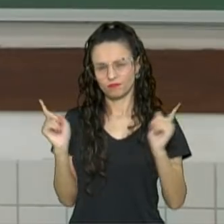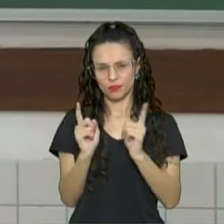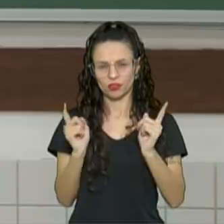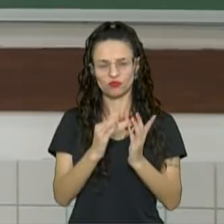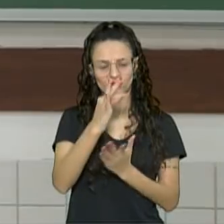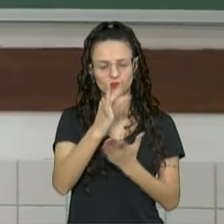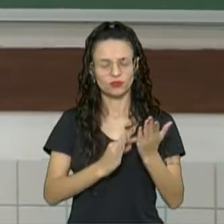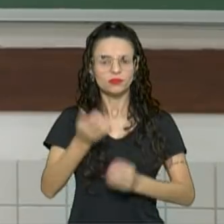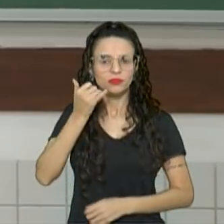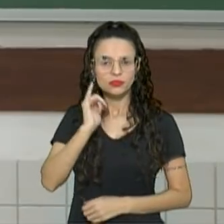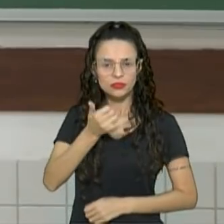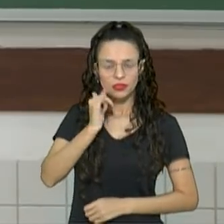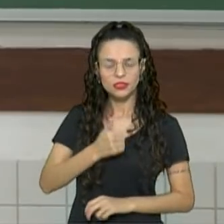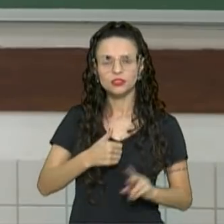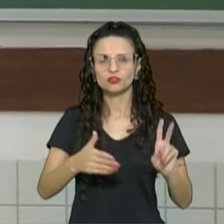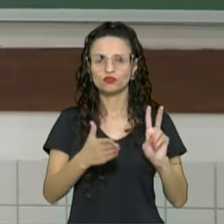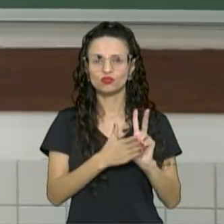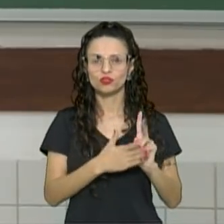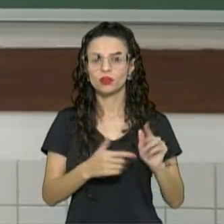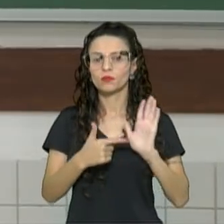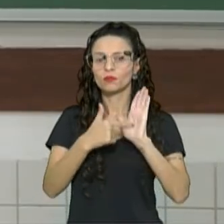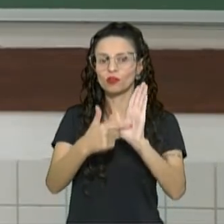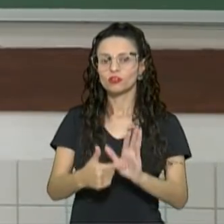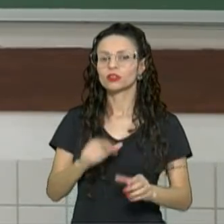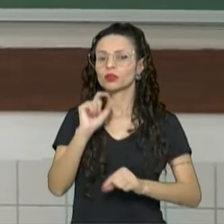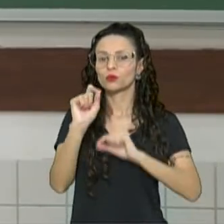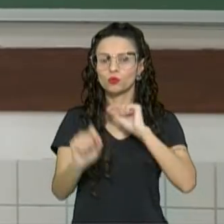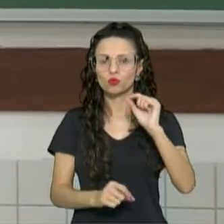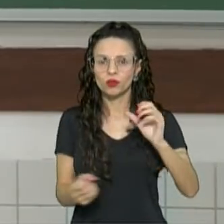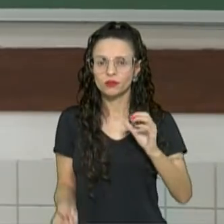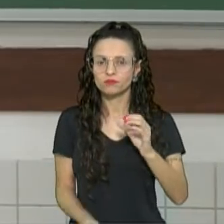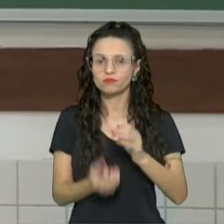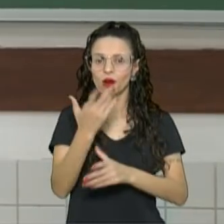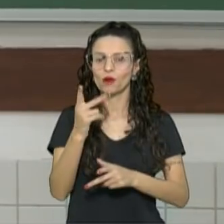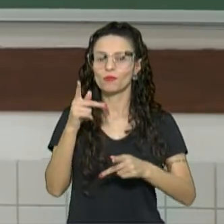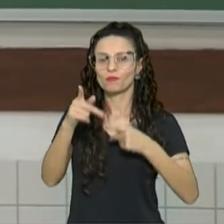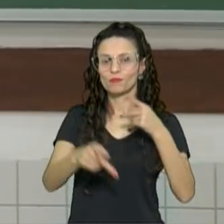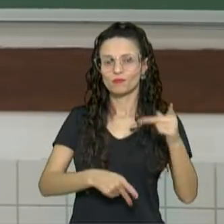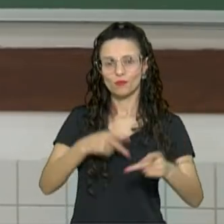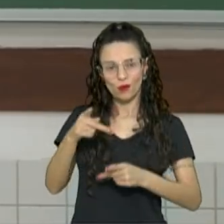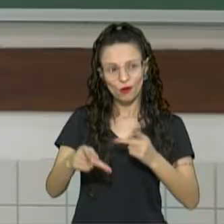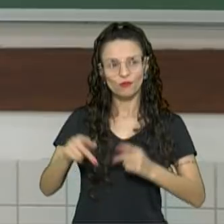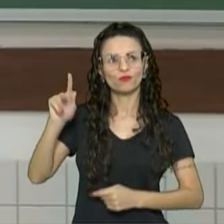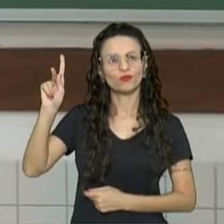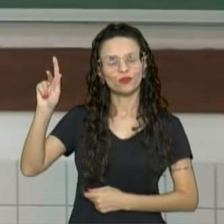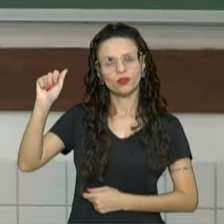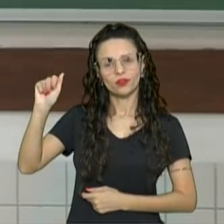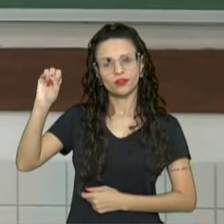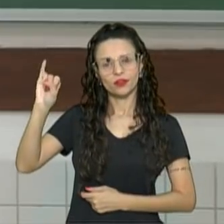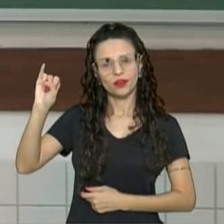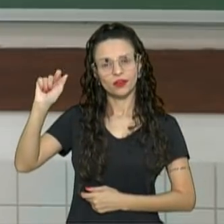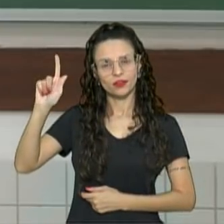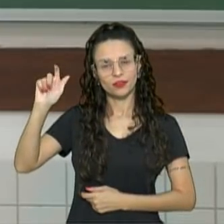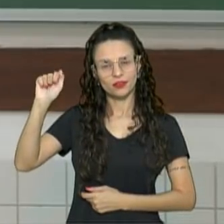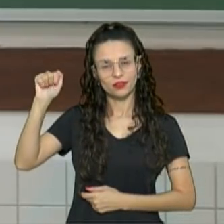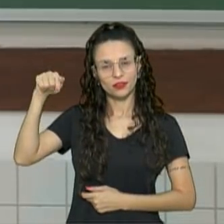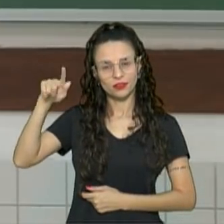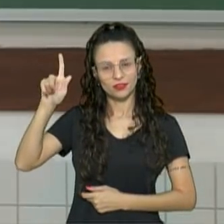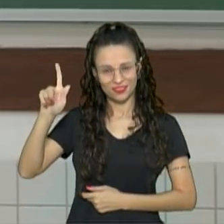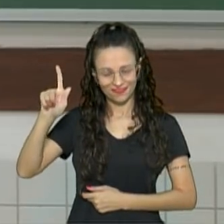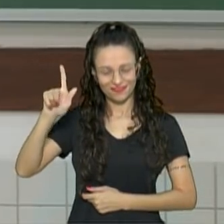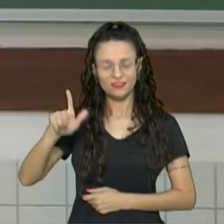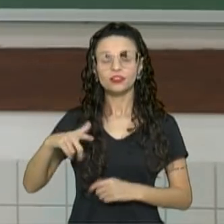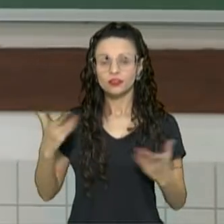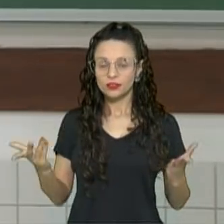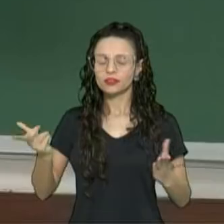né, indígena para representar o quê? O surgimento do povo caigangue, né? Então, a origem do povo caigangue.